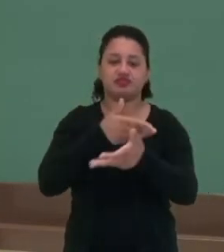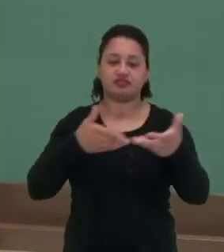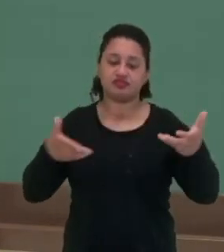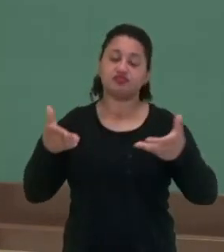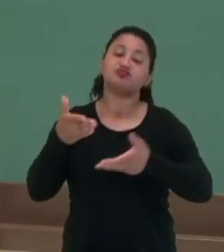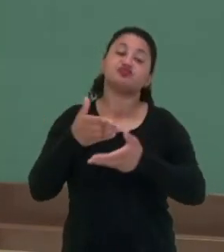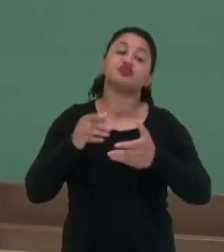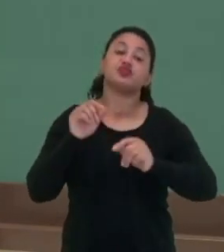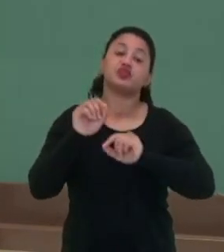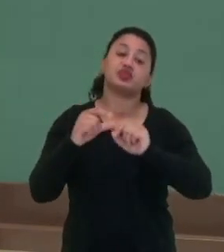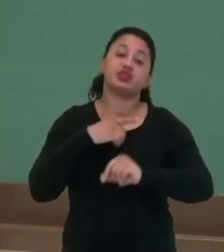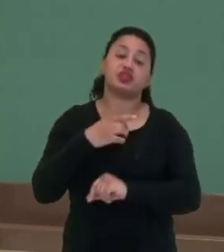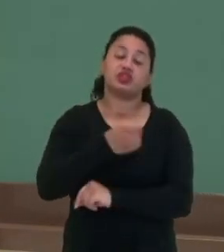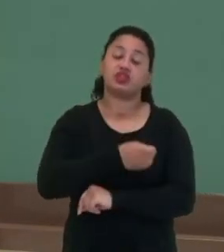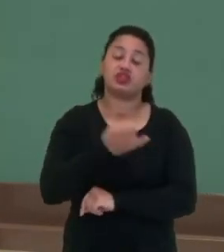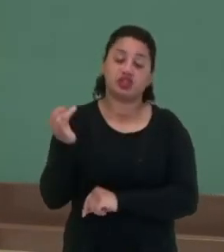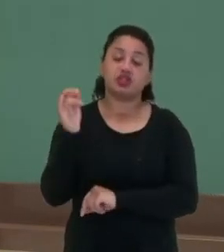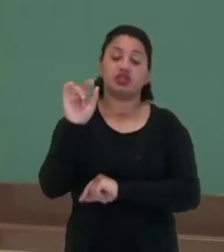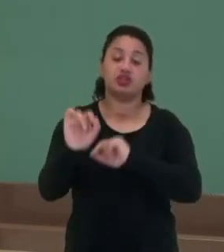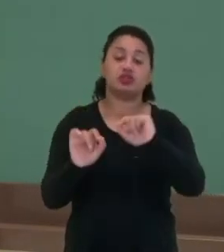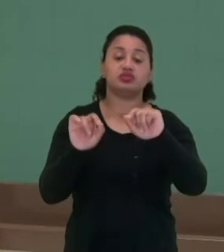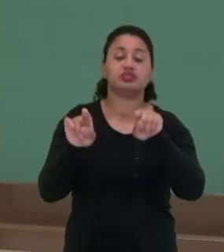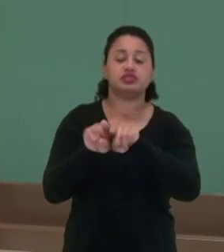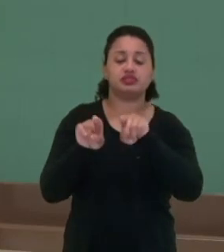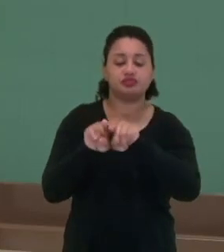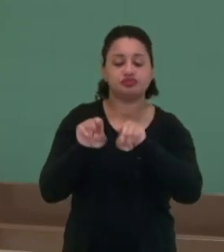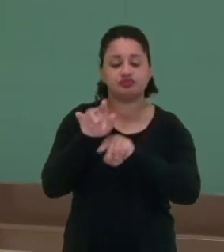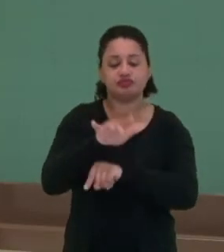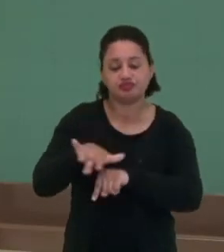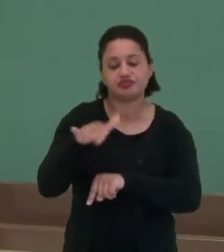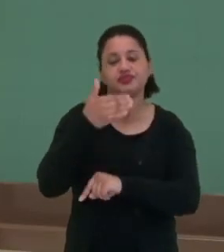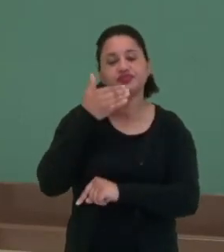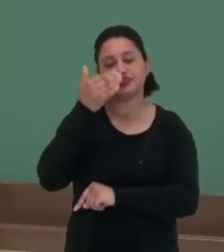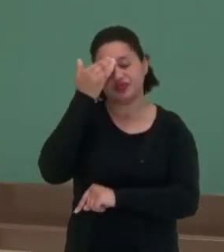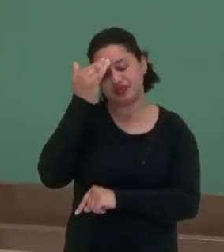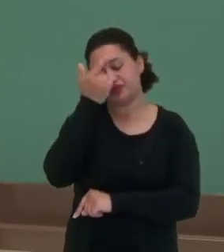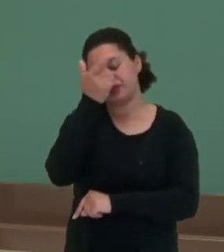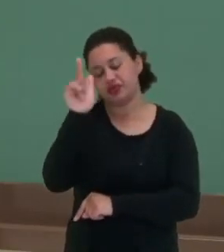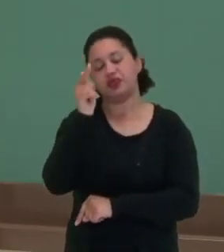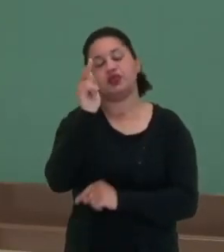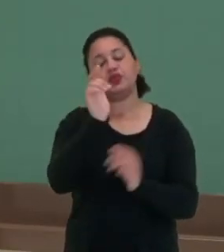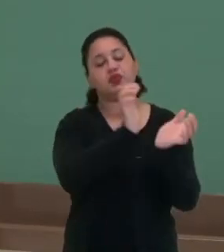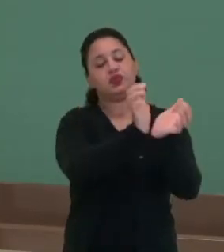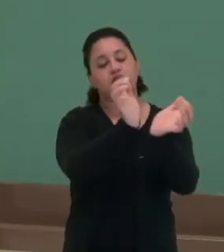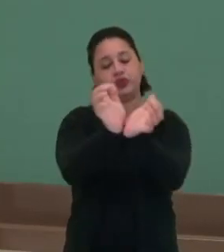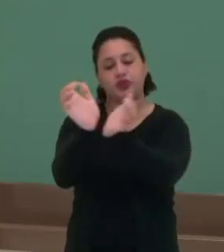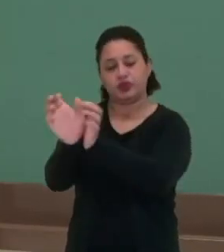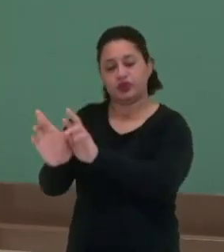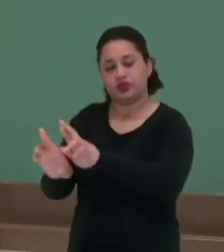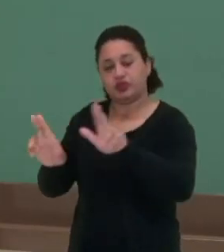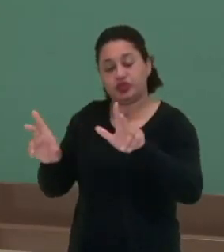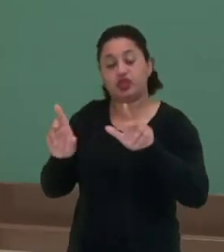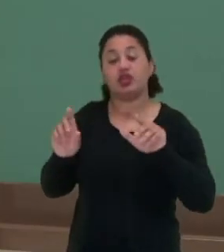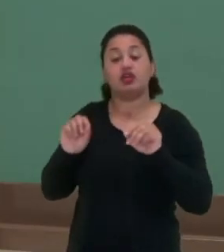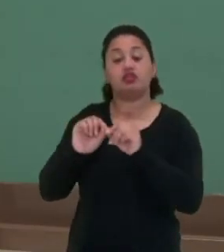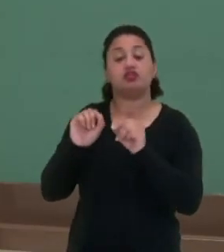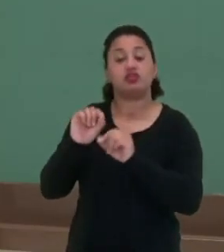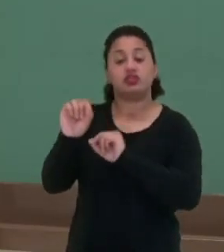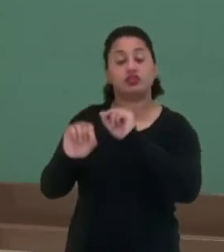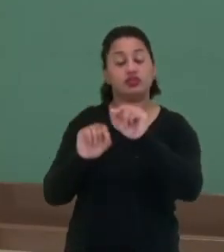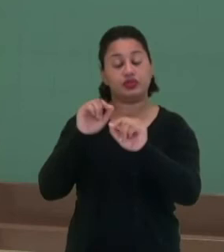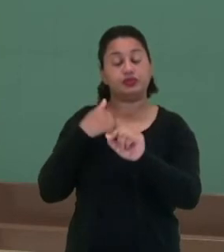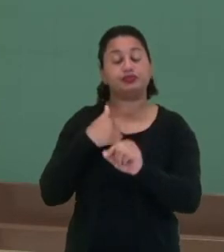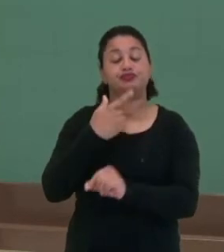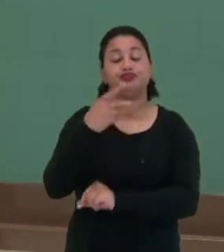curdos, alguns deles se aproximaram do Estado Islâmico, outros se aproximaram de outros grupos, e isso acaba fazendo com que os